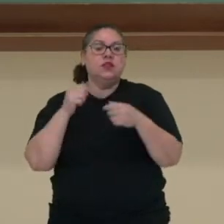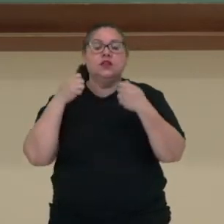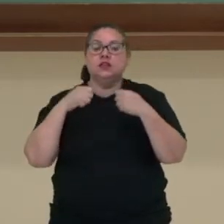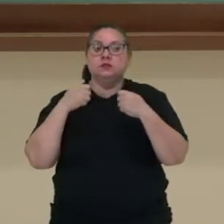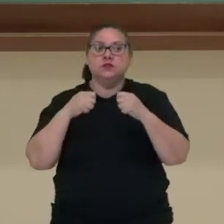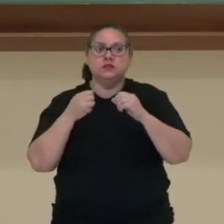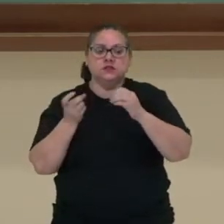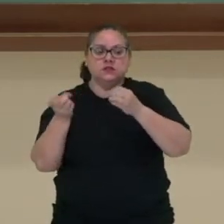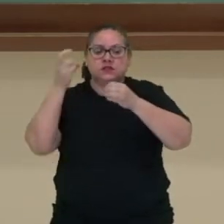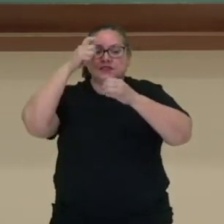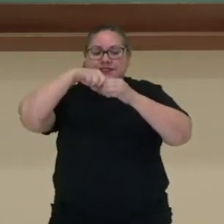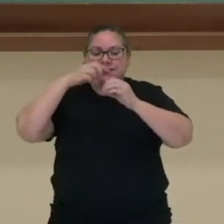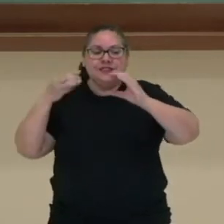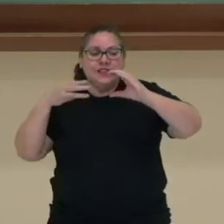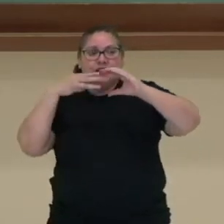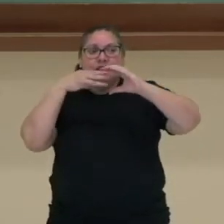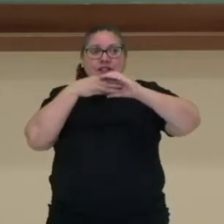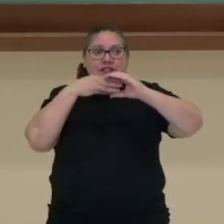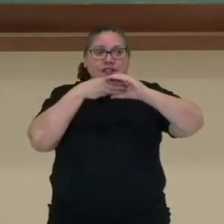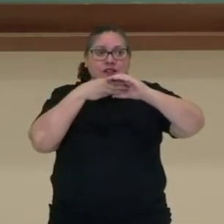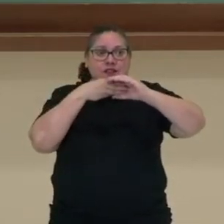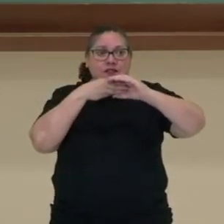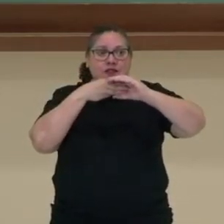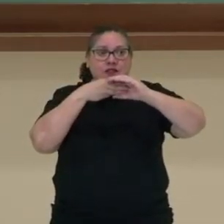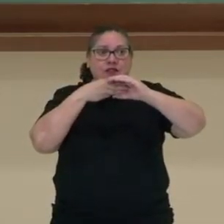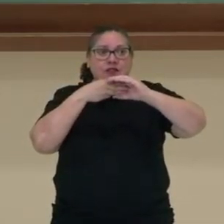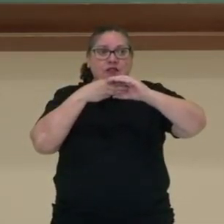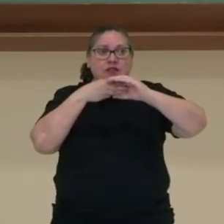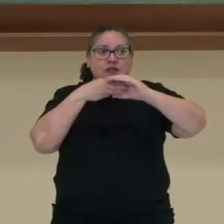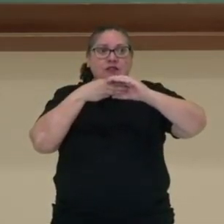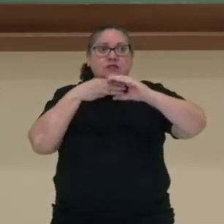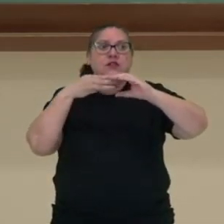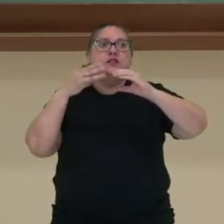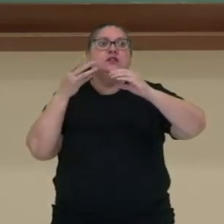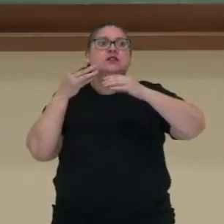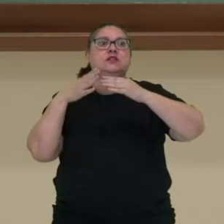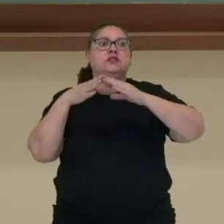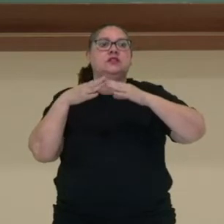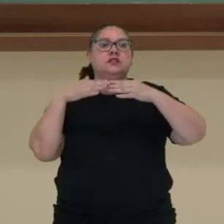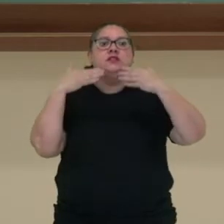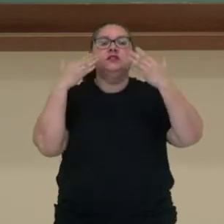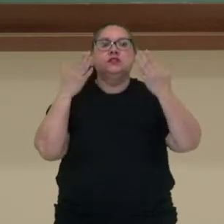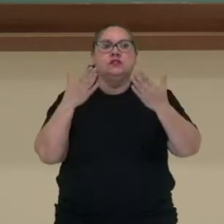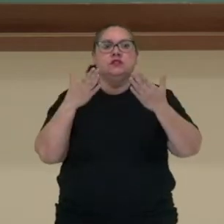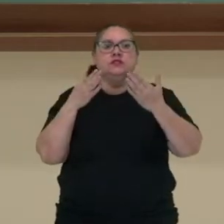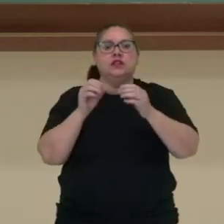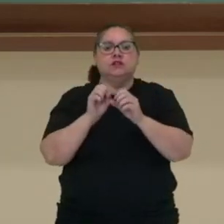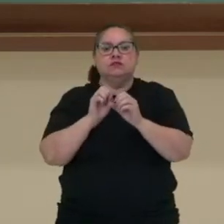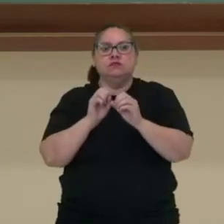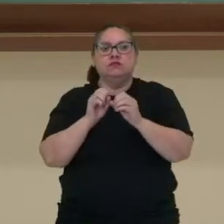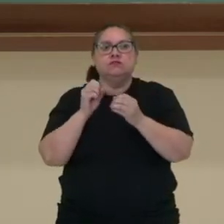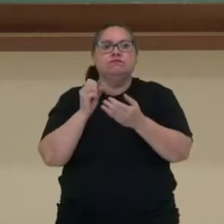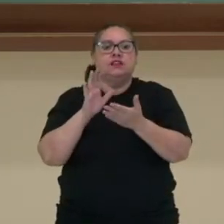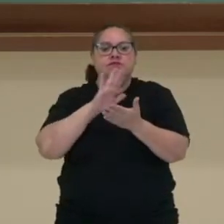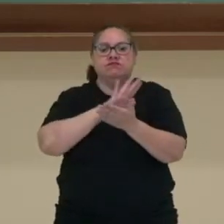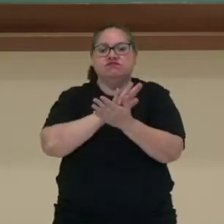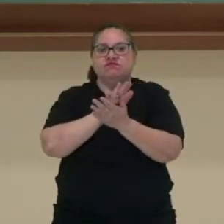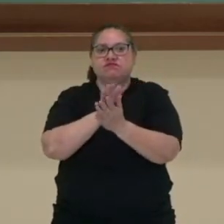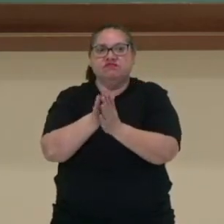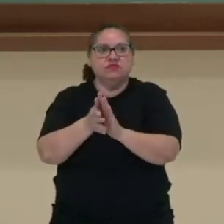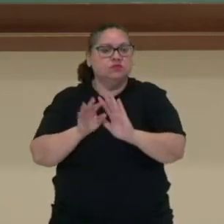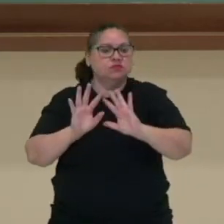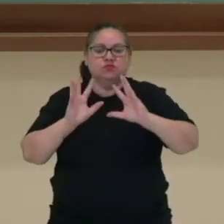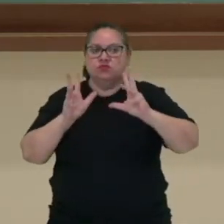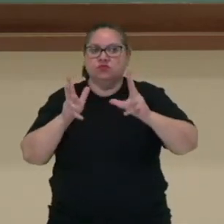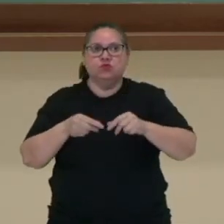precisa entrar em uma célula, adentrar essa célula, e aí ele vai fazer o estrago. Por